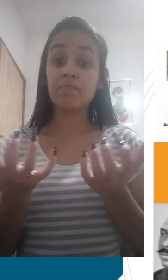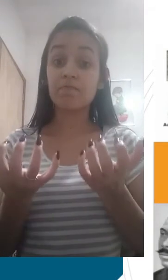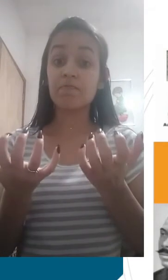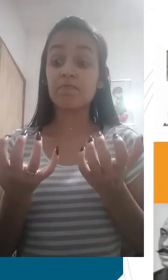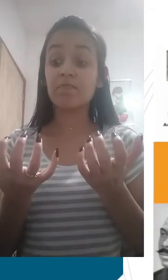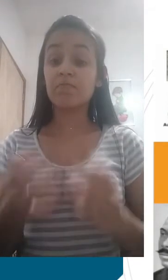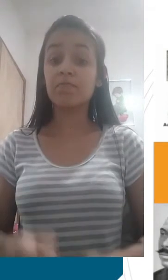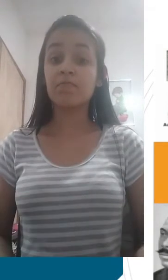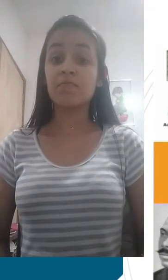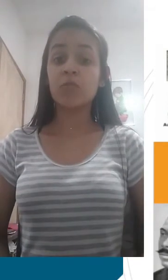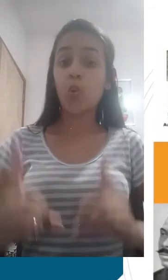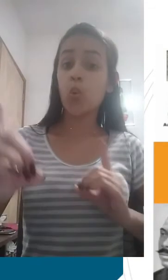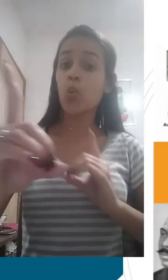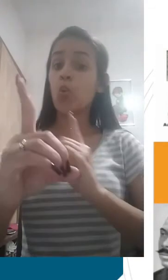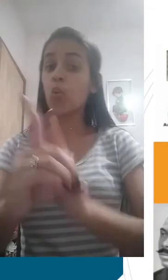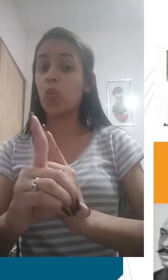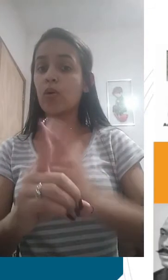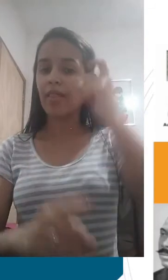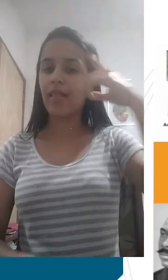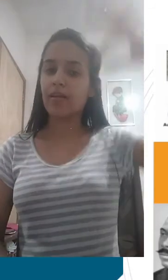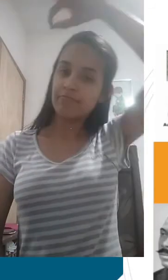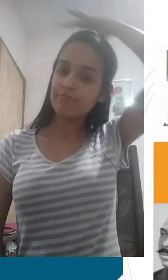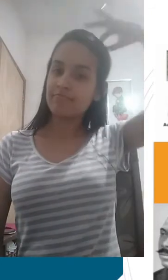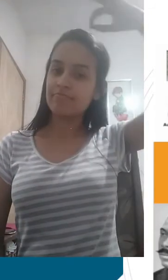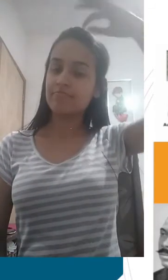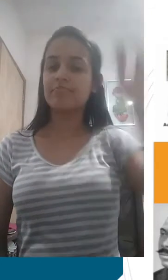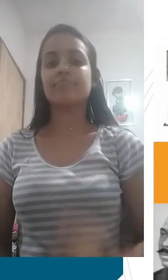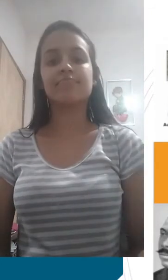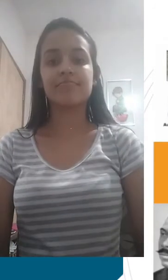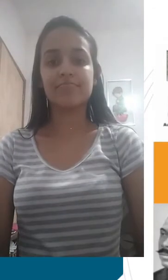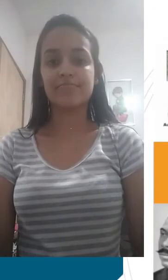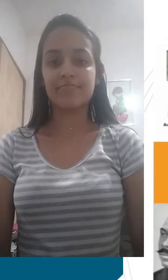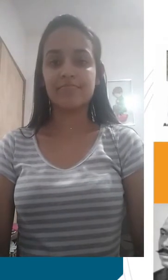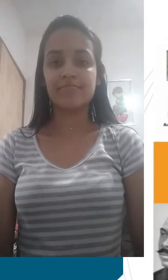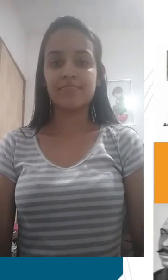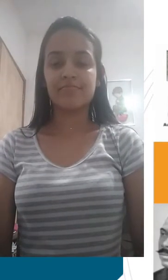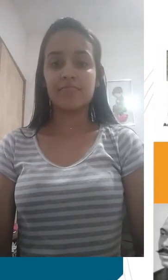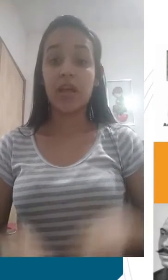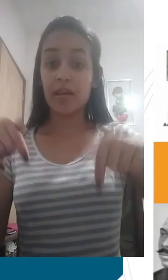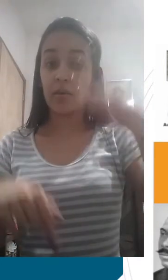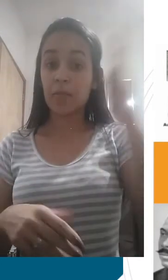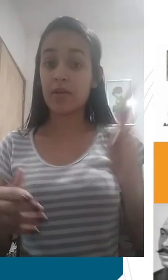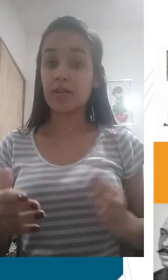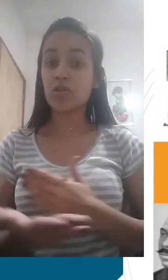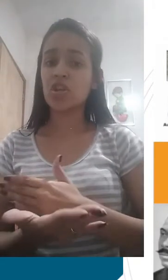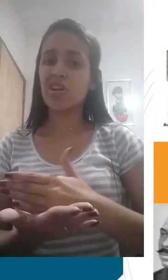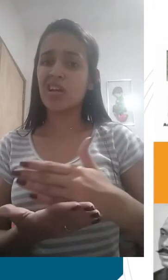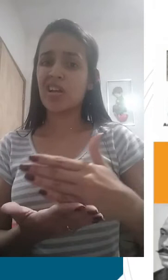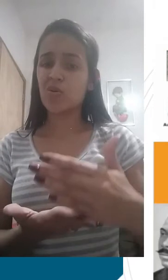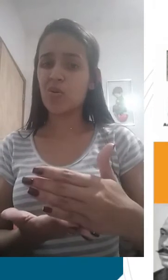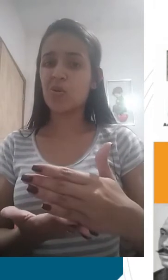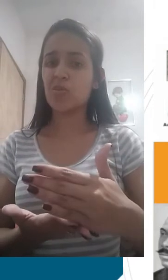dos ideais espiritualistas. O movimento simbolista no Brasil surgiu após esse